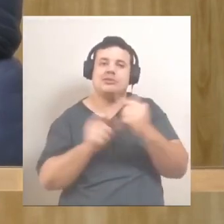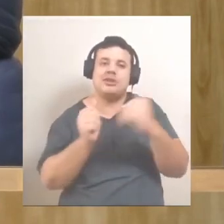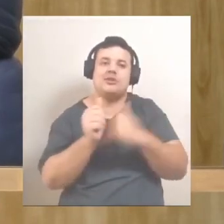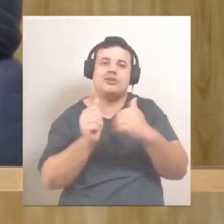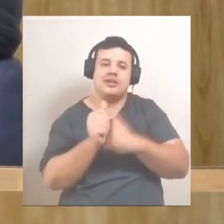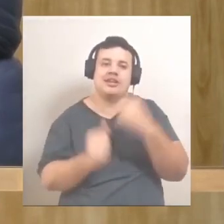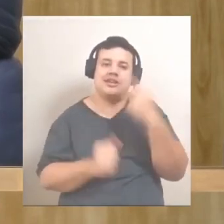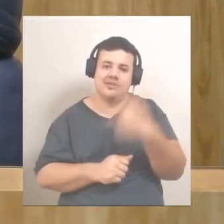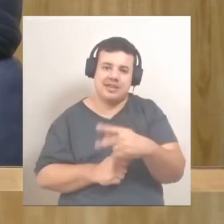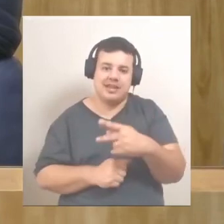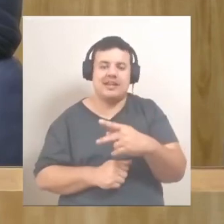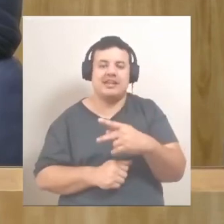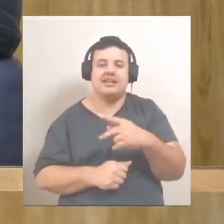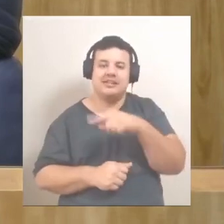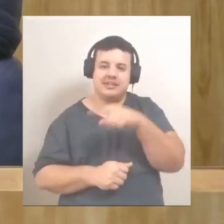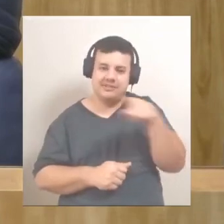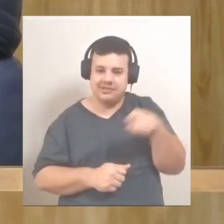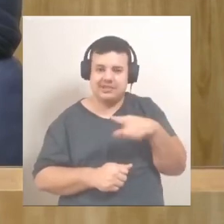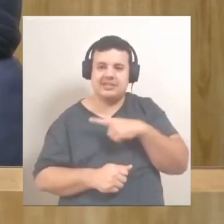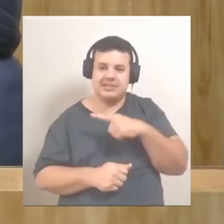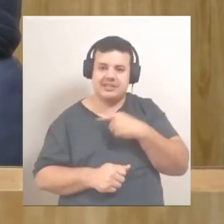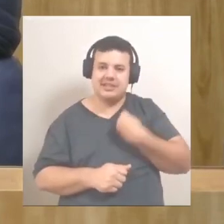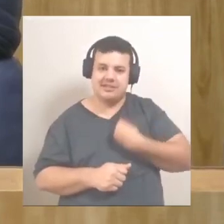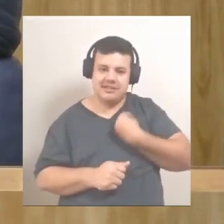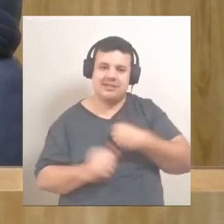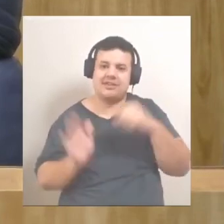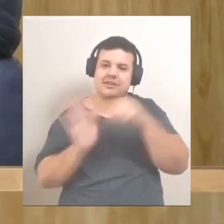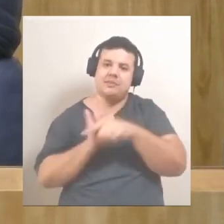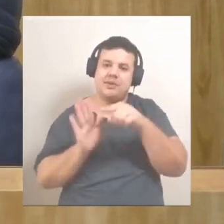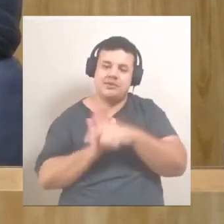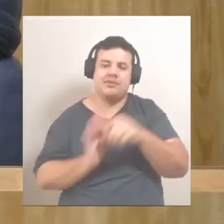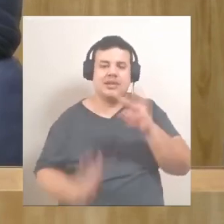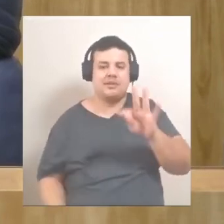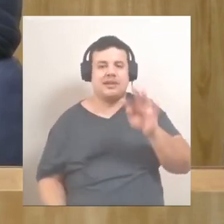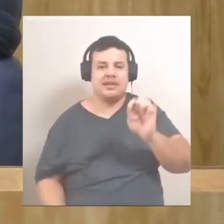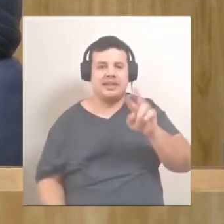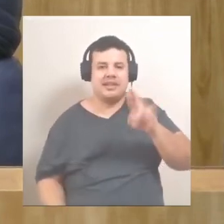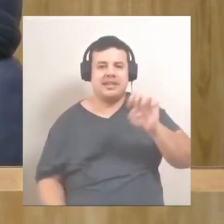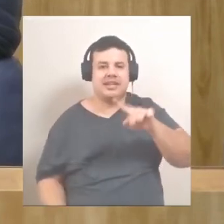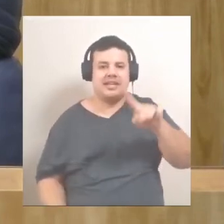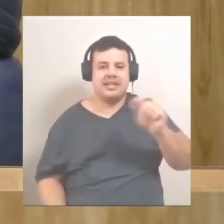Serginho, Luciana, vocês que estão aí, por favor, perguntem à irmã Tereza